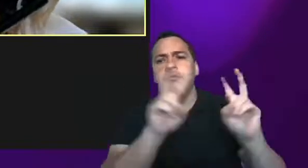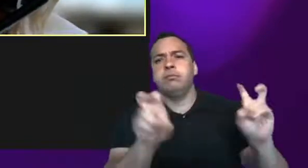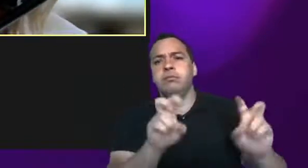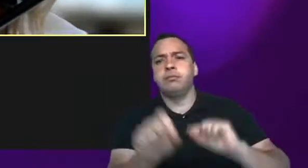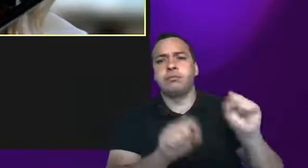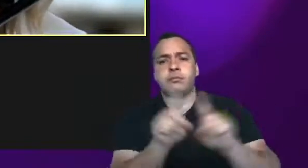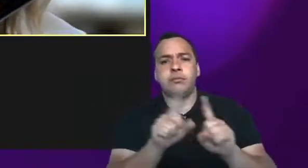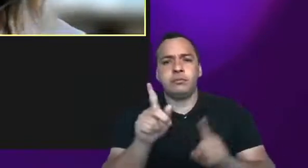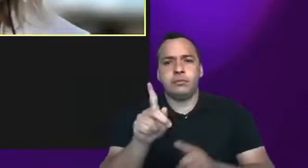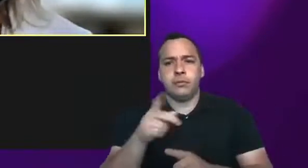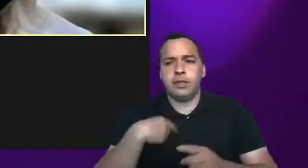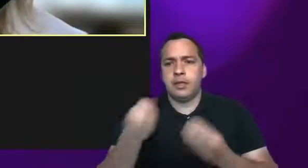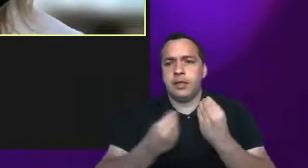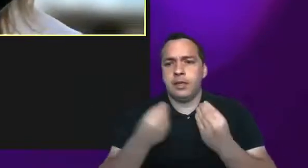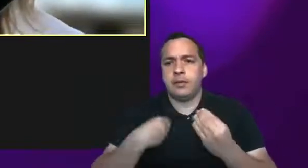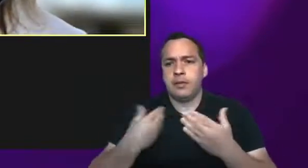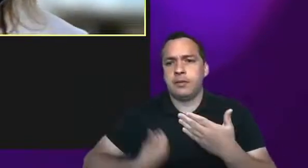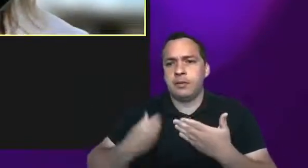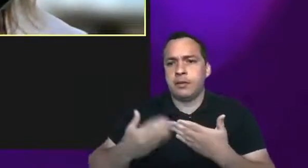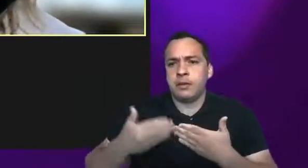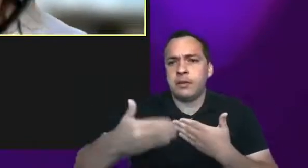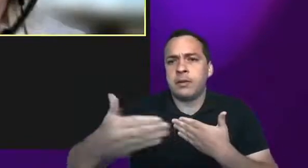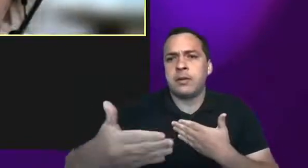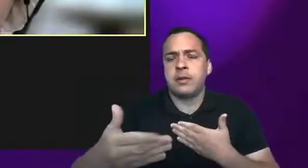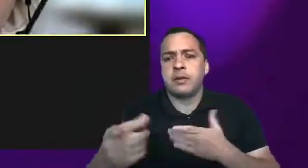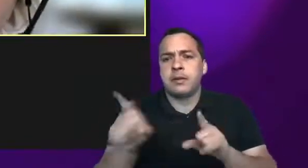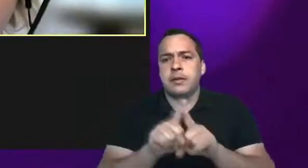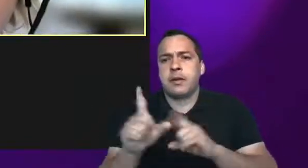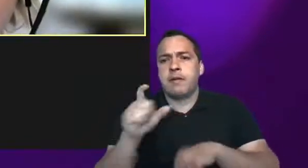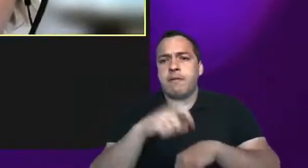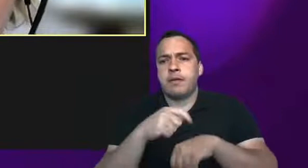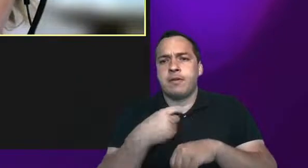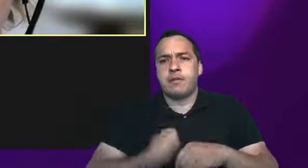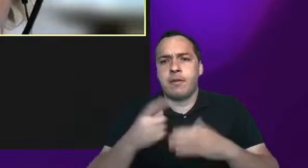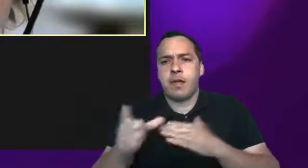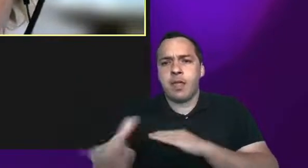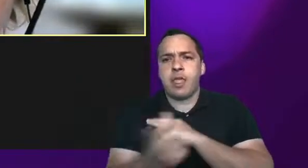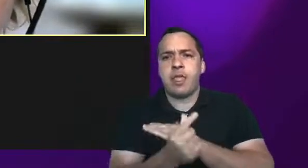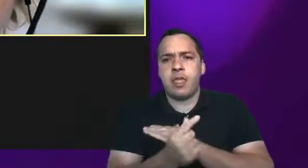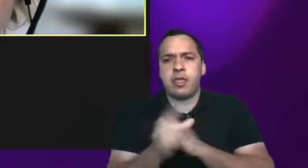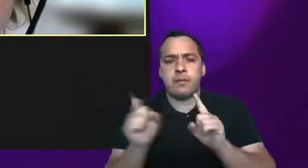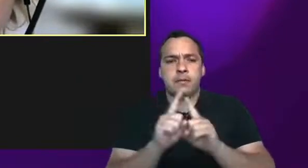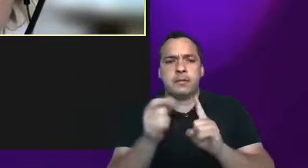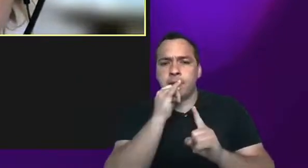¿no? Pero es peor en estos pacientes. Digamos, el